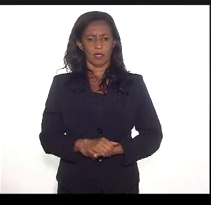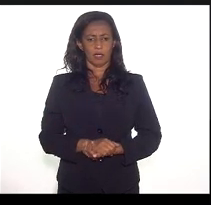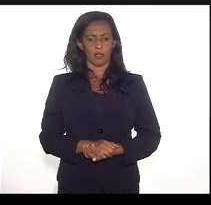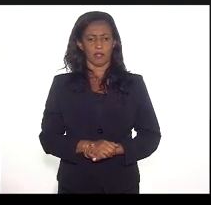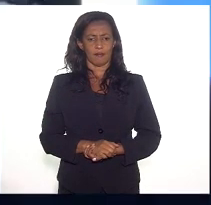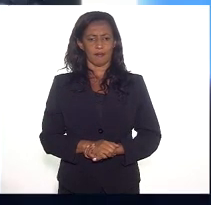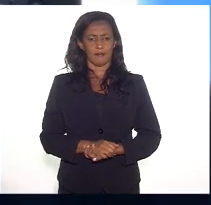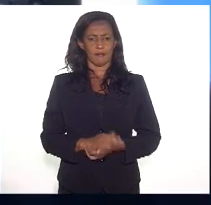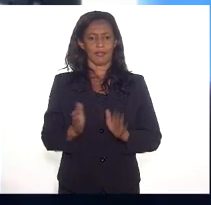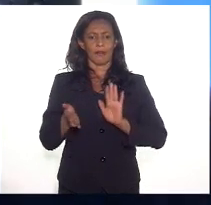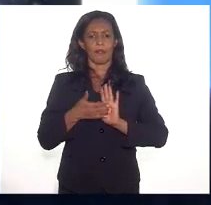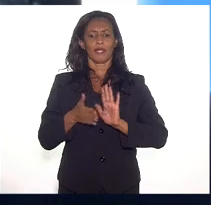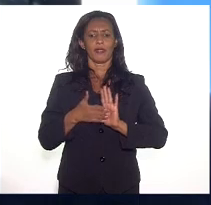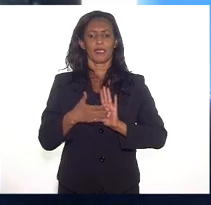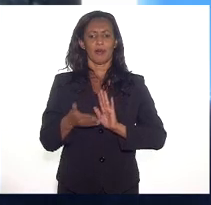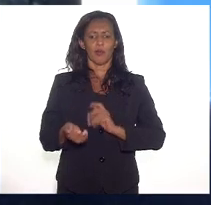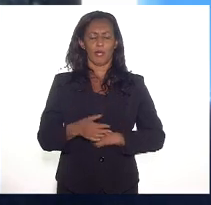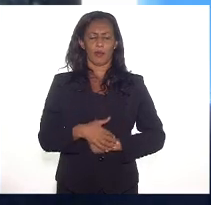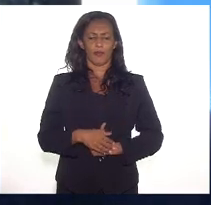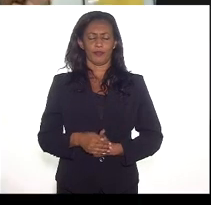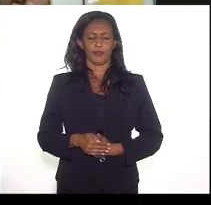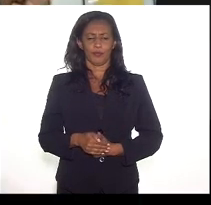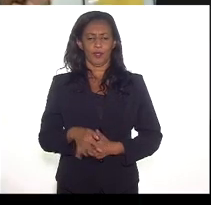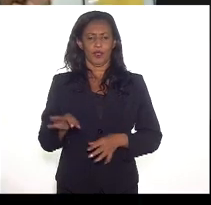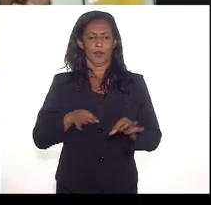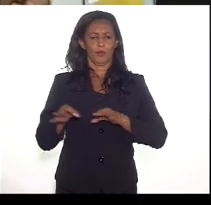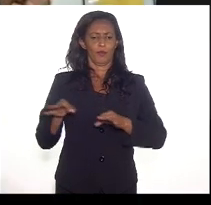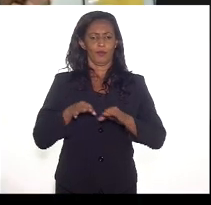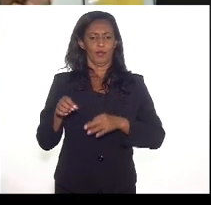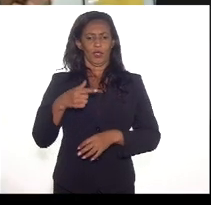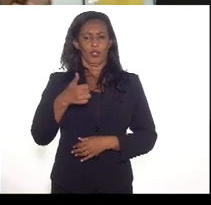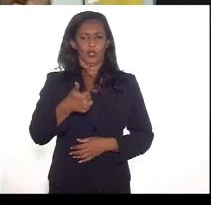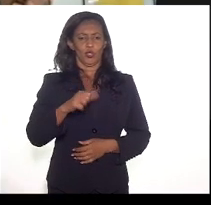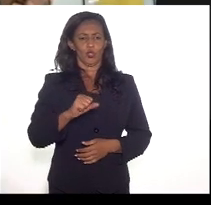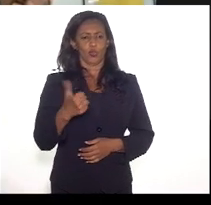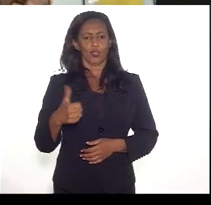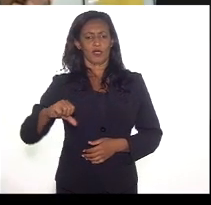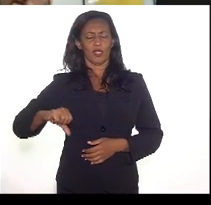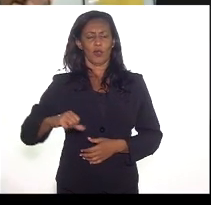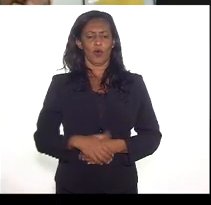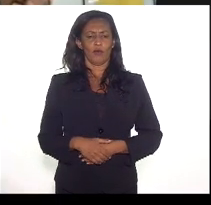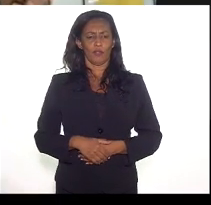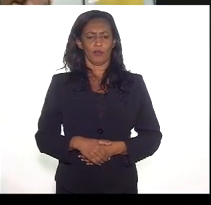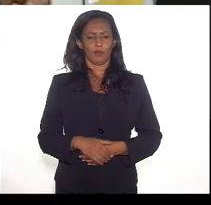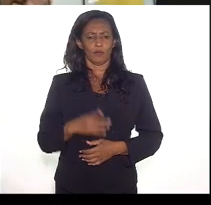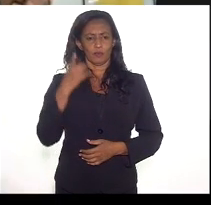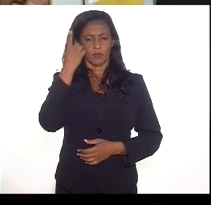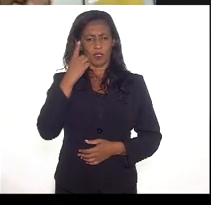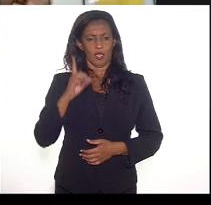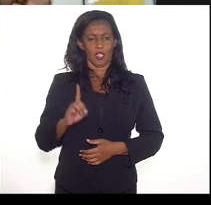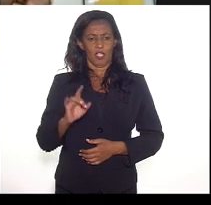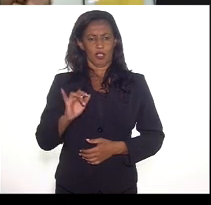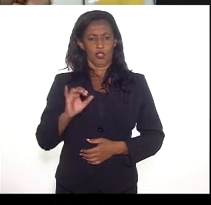Para emitir parecer, deputada. Projeto 1819, de autoria do deputado Dionísio Lins.